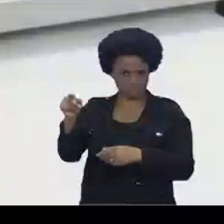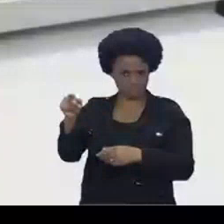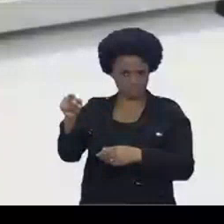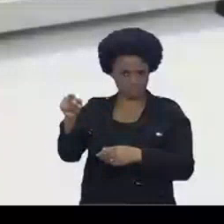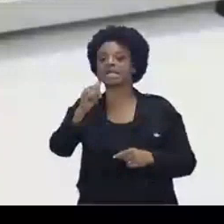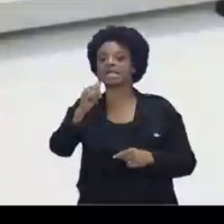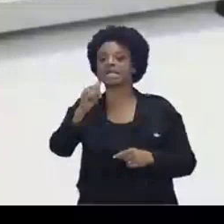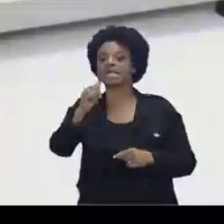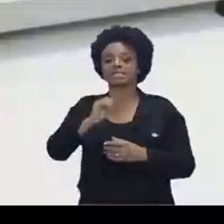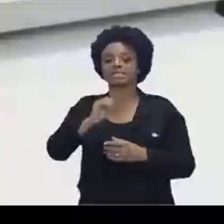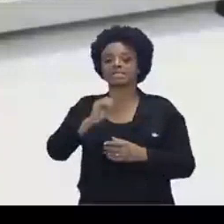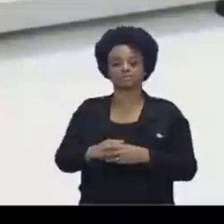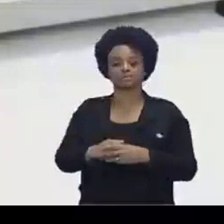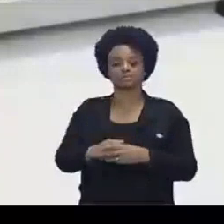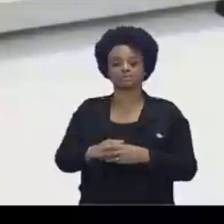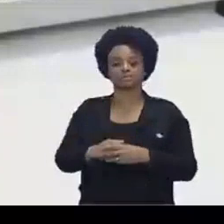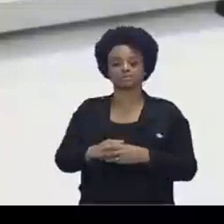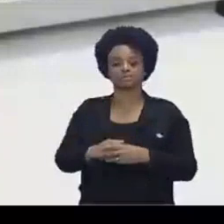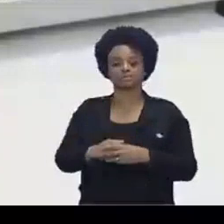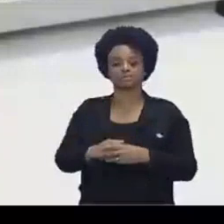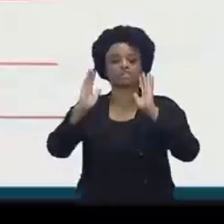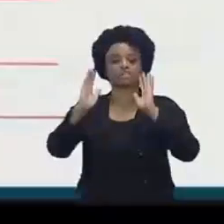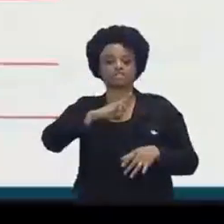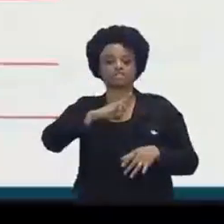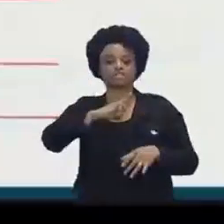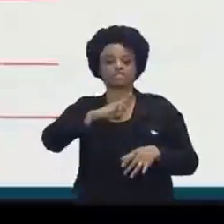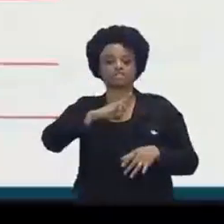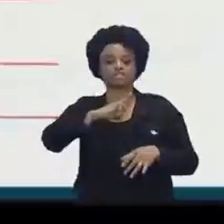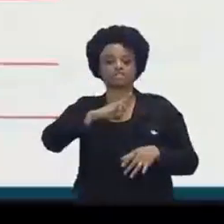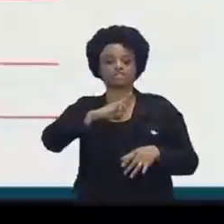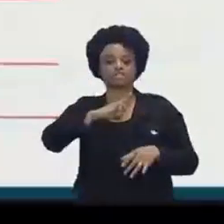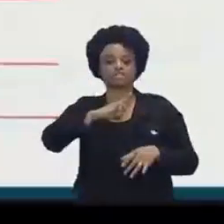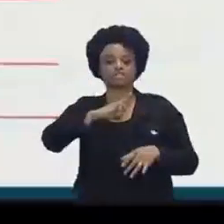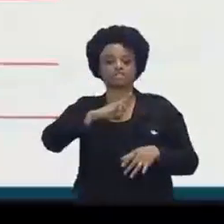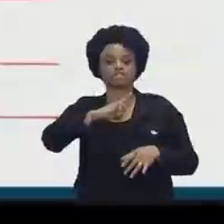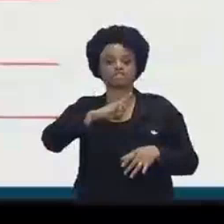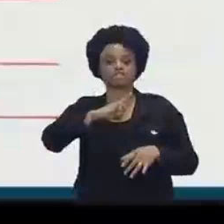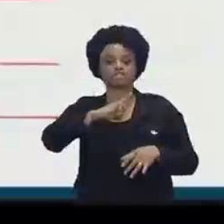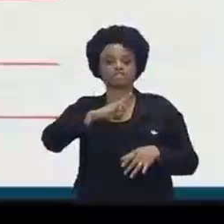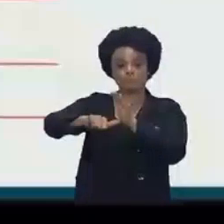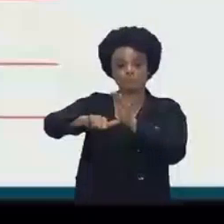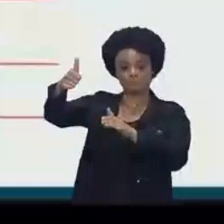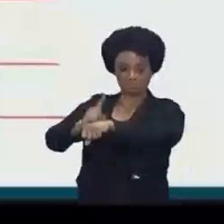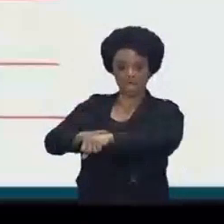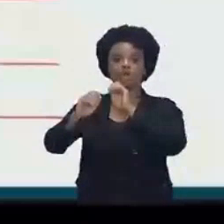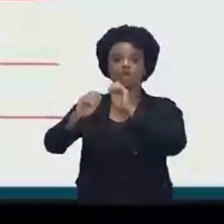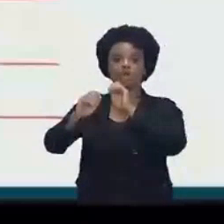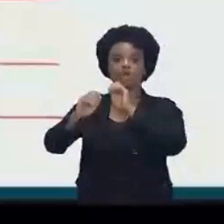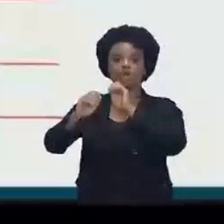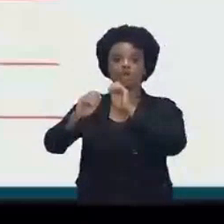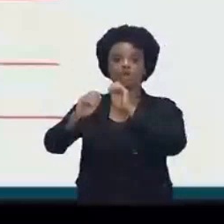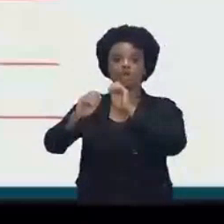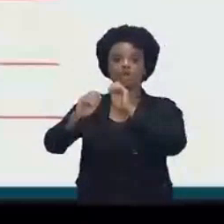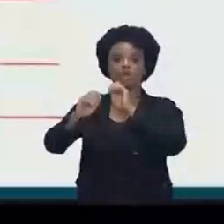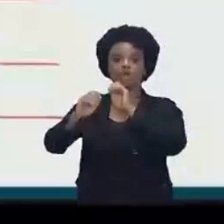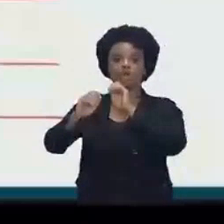que, por exemplo, eu tirei aqui para o primeiro tempo, eu tirei medidas de